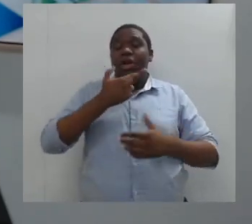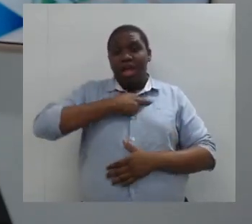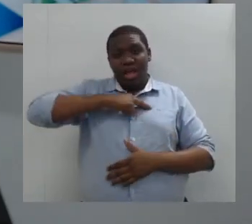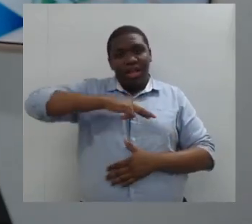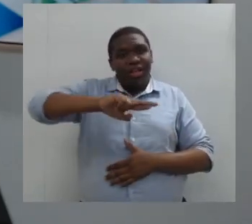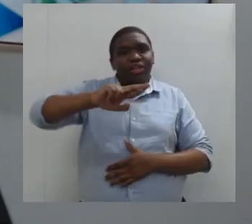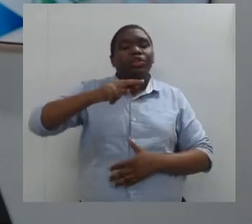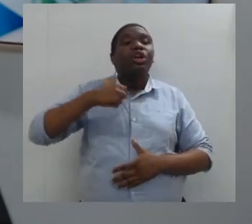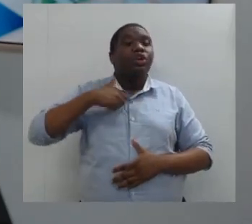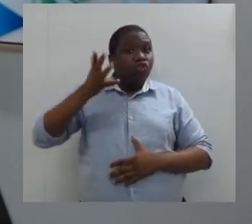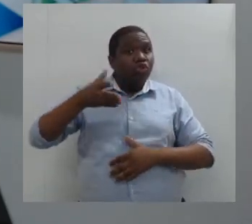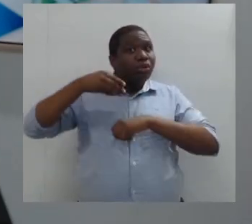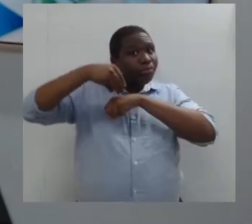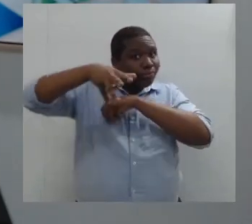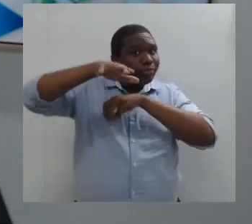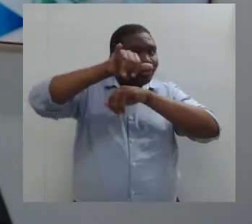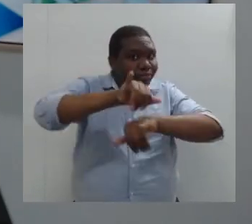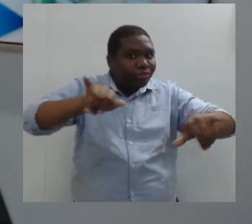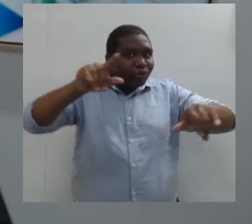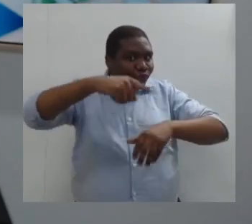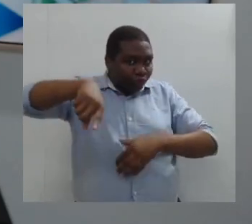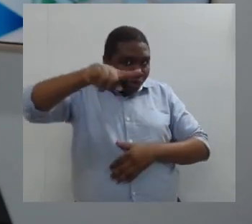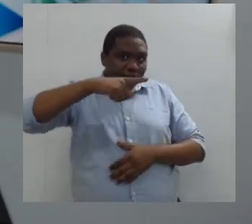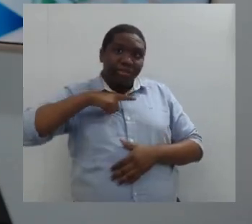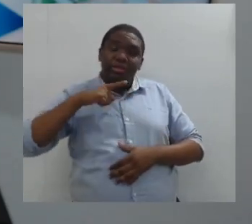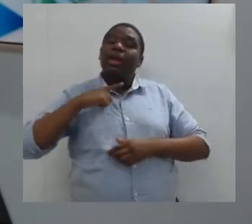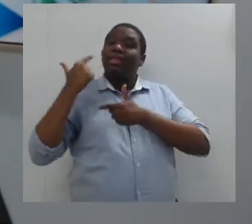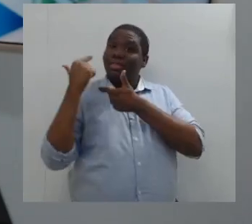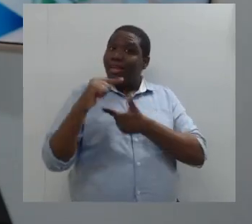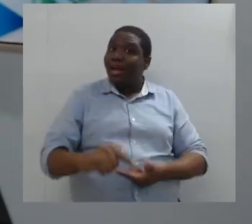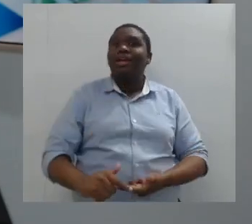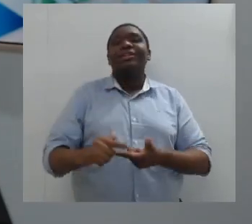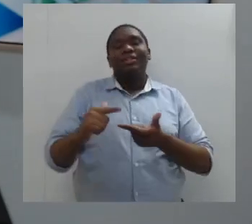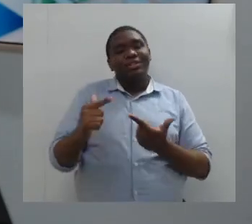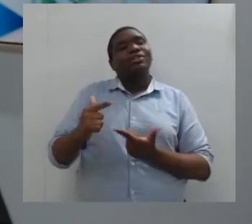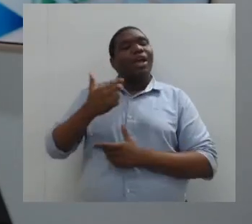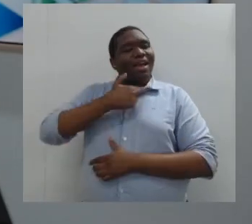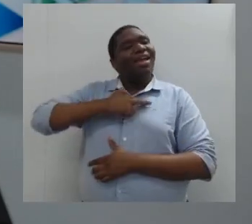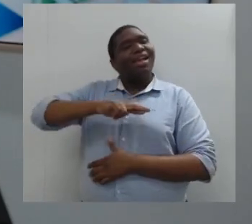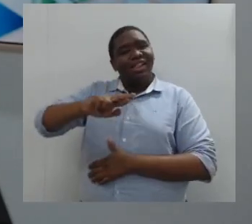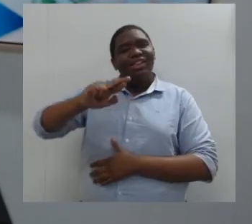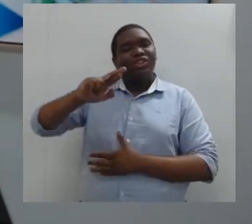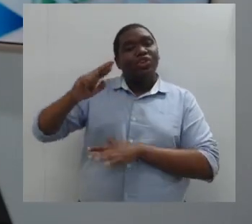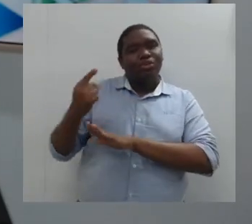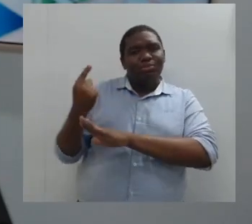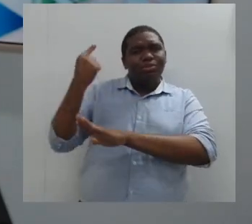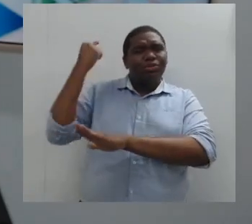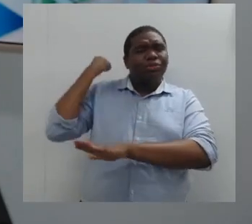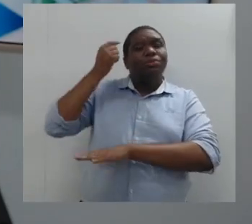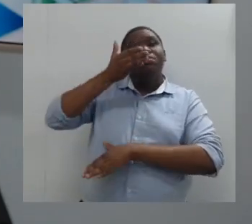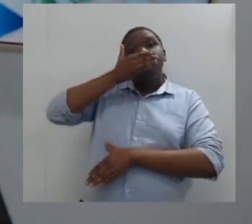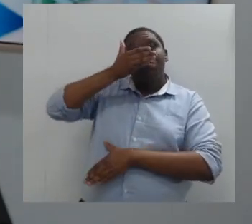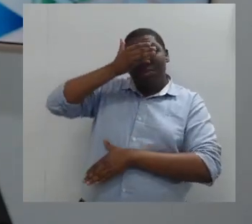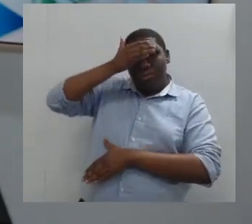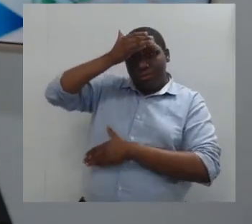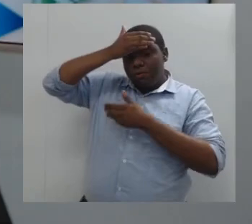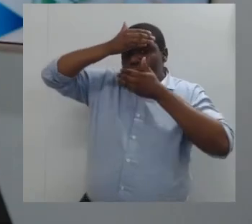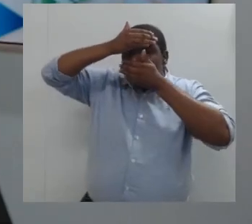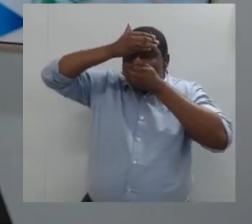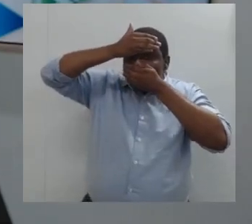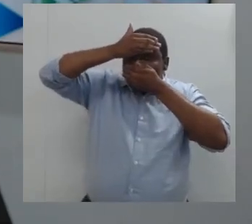Já adianto a vocês, uma tradição religiosa que veio lá do Oriente Médio, mais precisamente